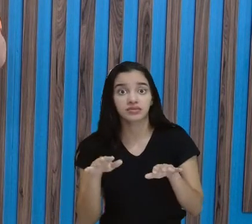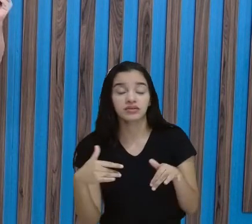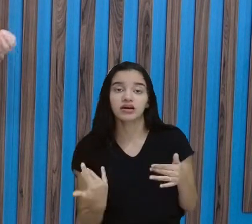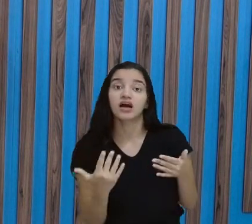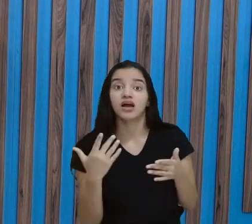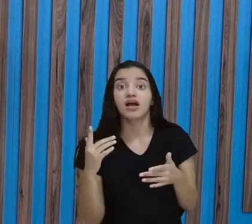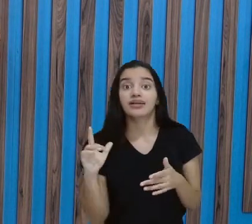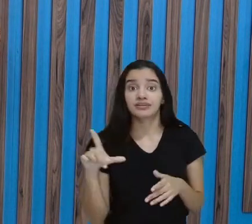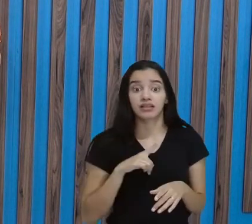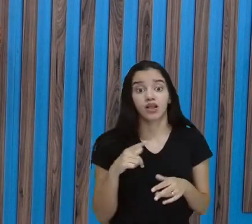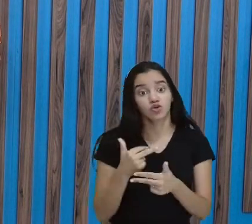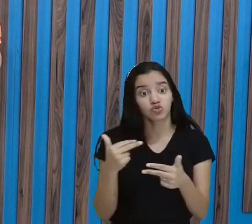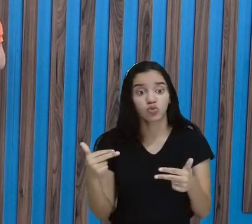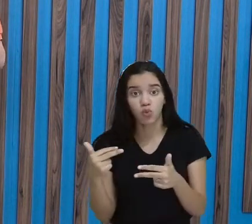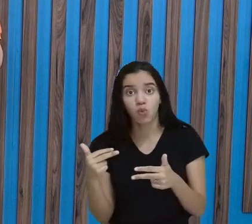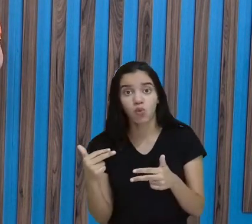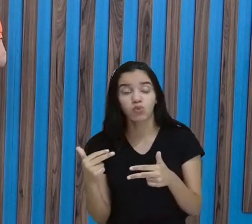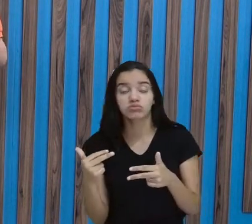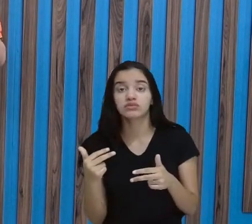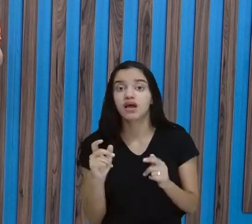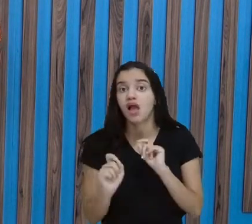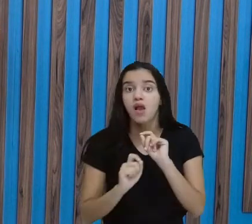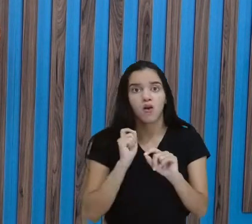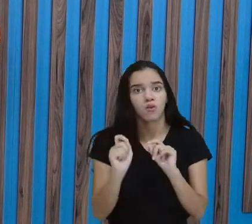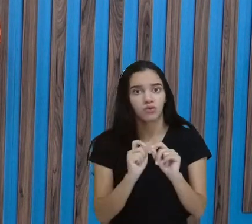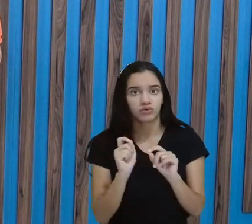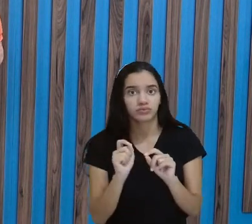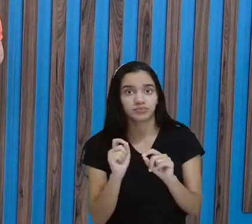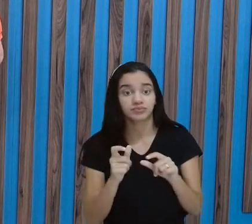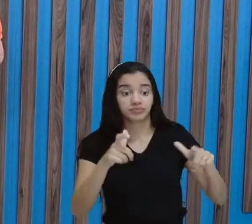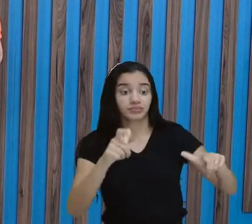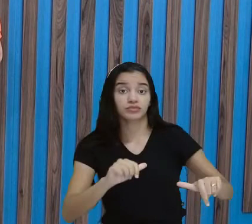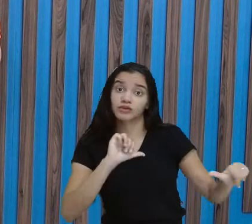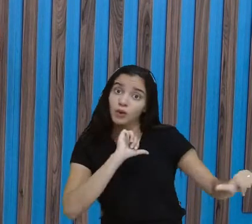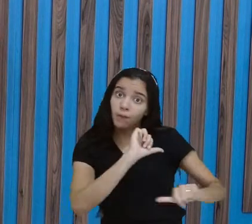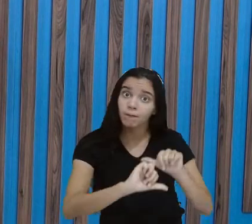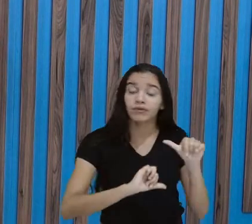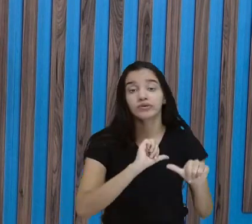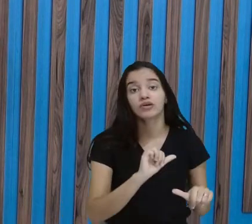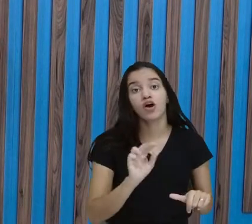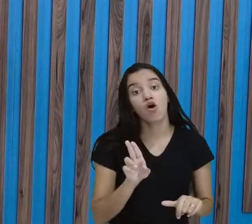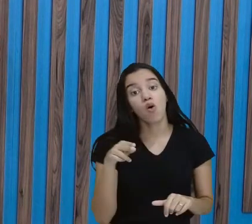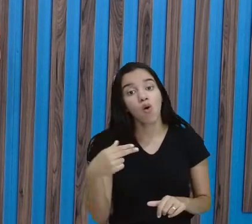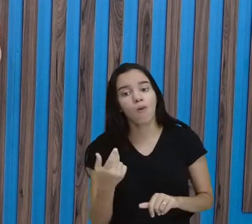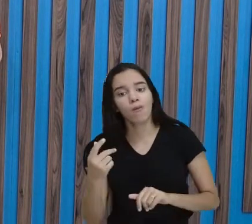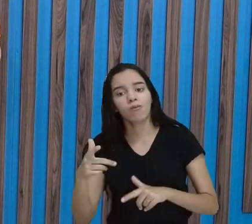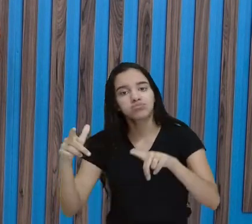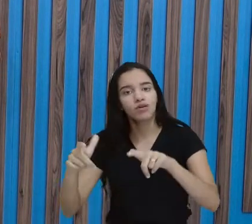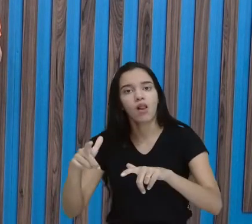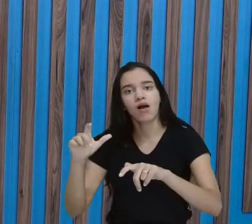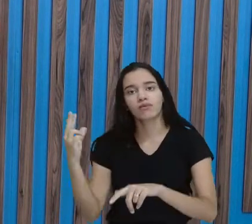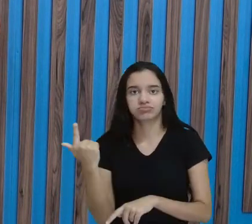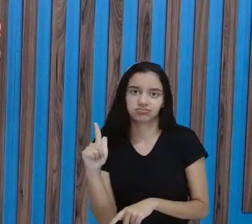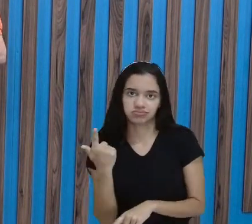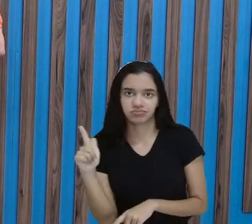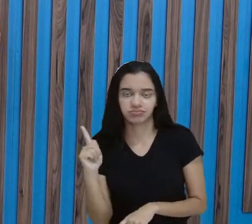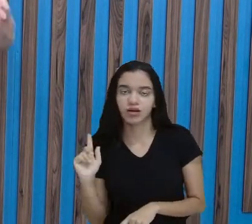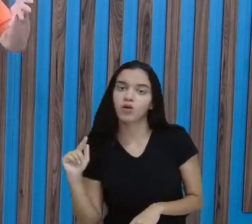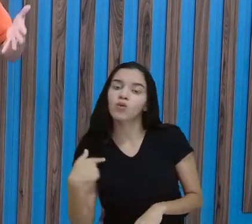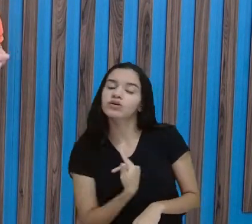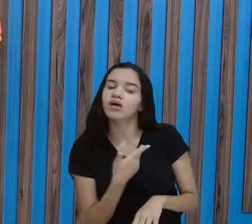que nos cercam, aqui pelo menos, é paisagem modificada ou paisagem geográfica, que é quando a gente